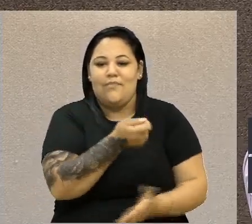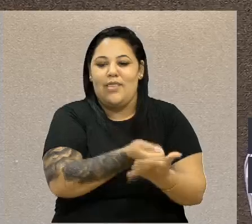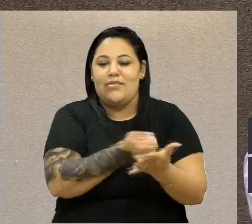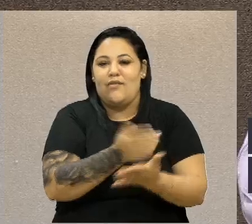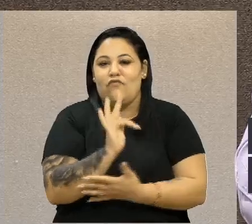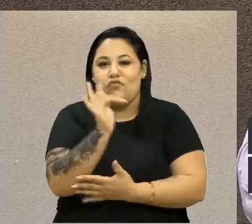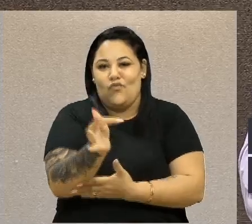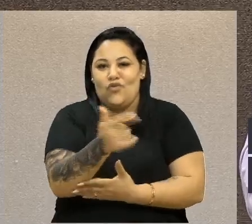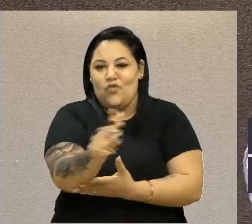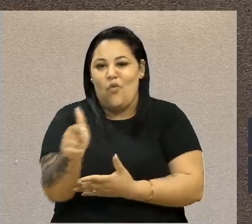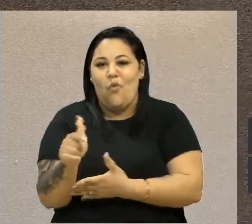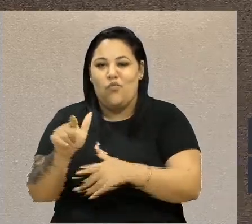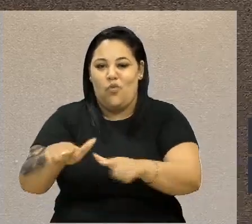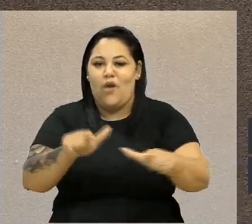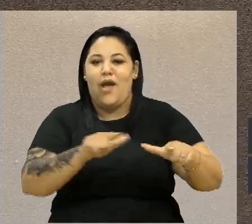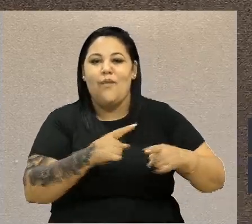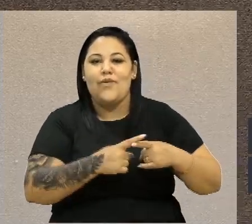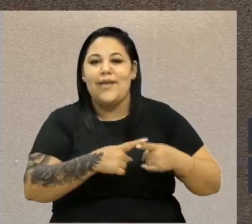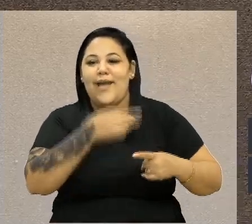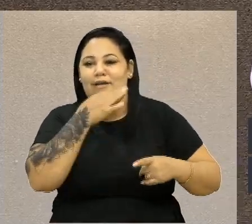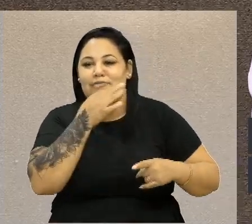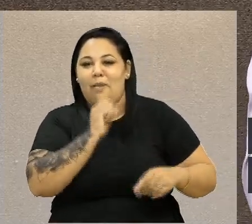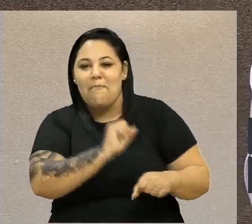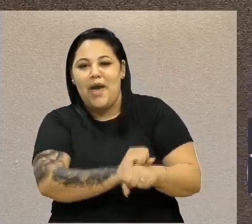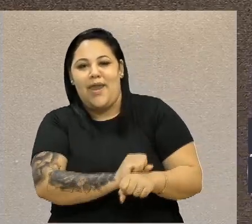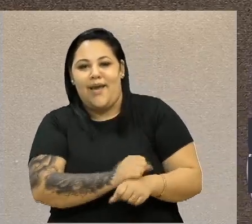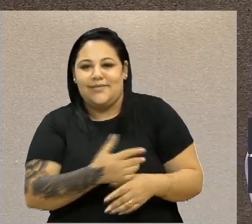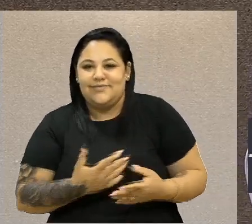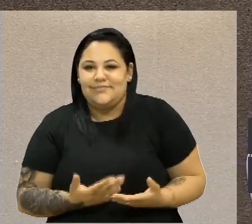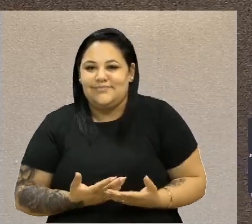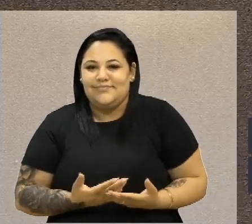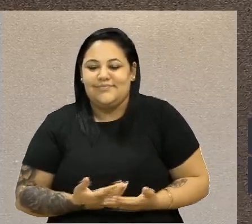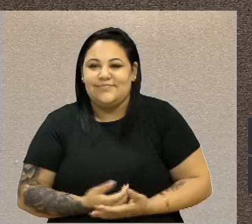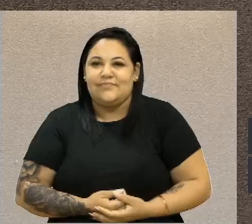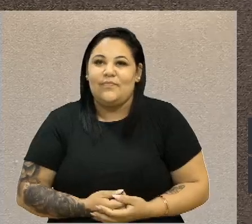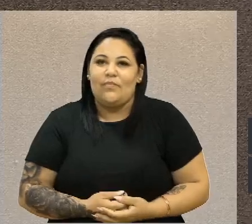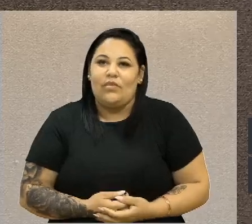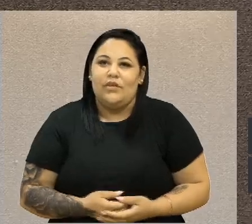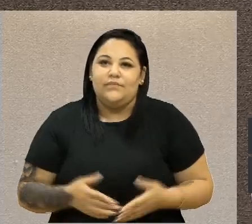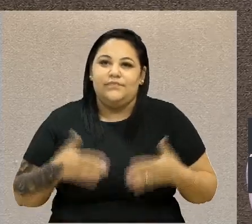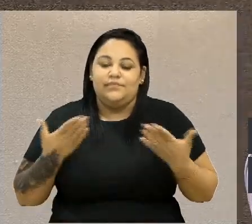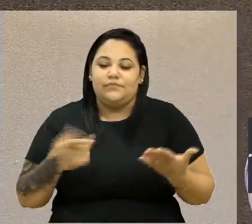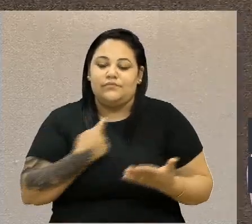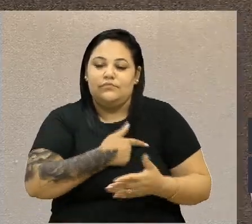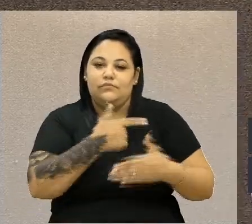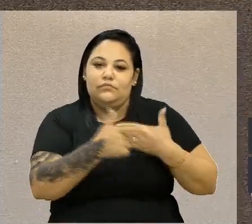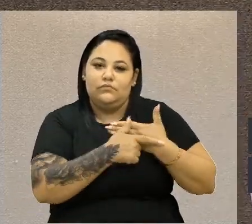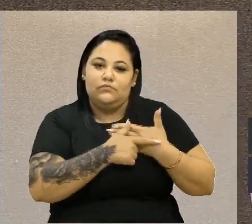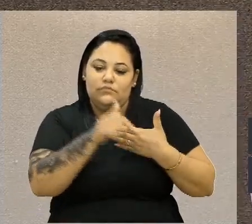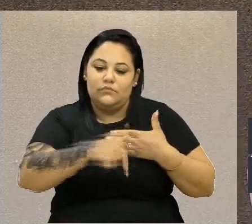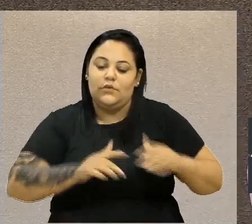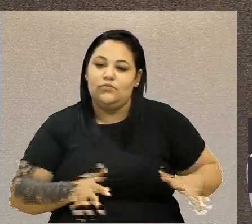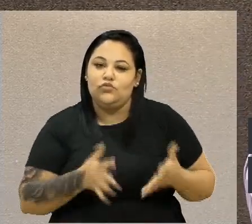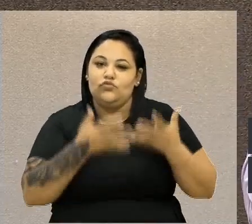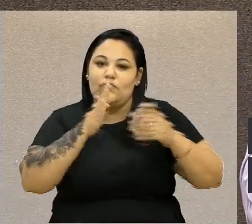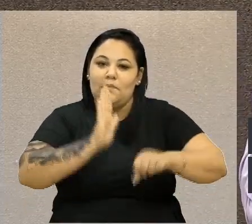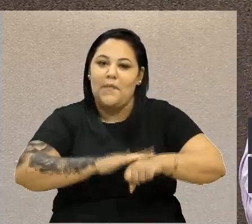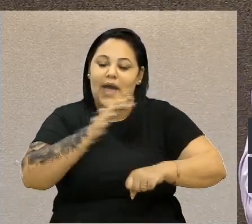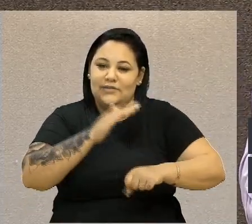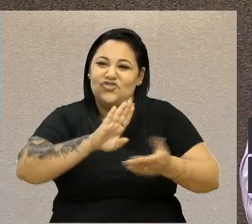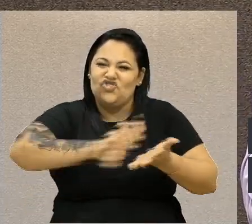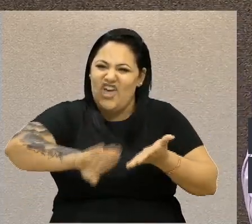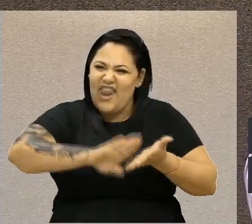lugar, por acharem que a cidade está parada, estagnada no tempo. Então, nosso papel aqui é incentivar que se